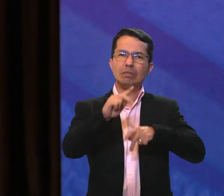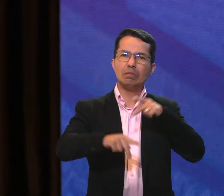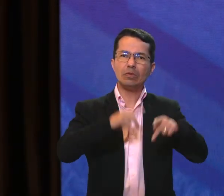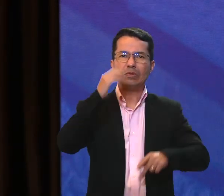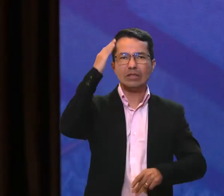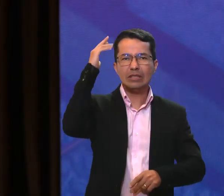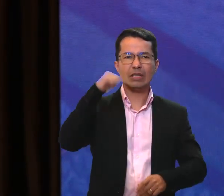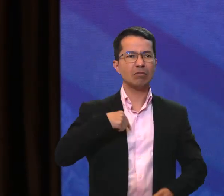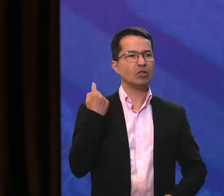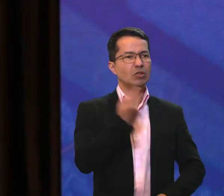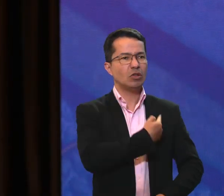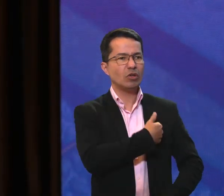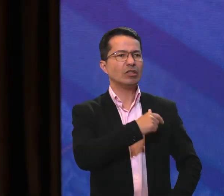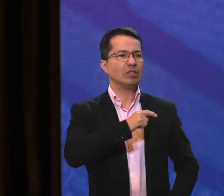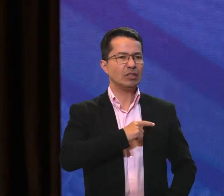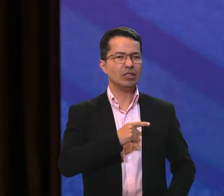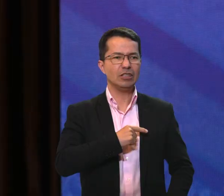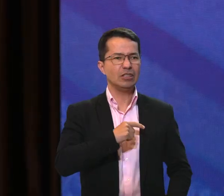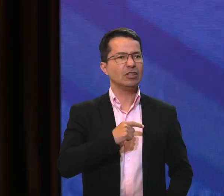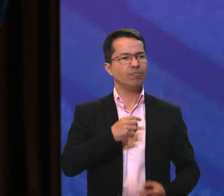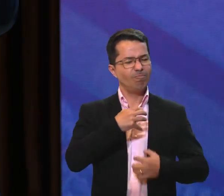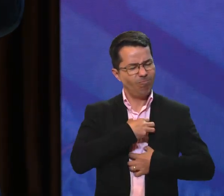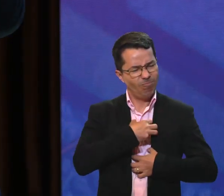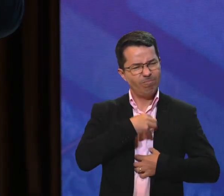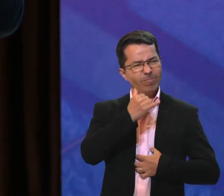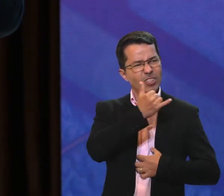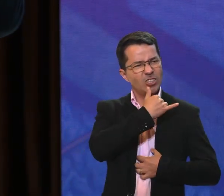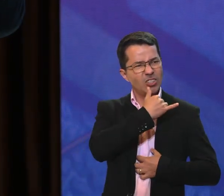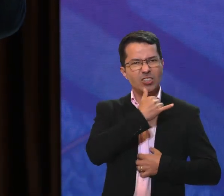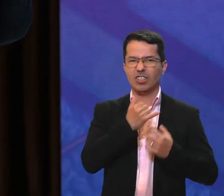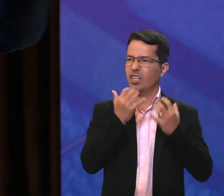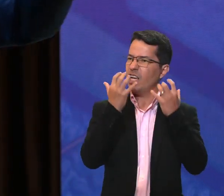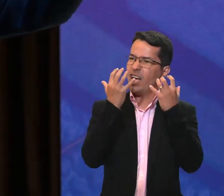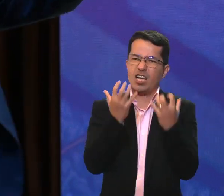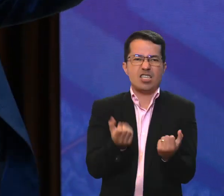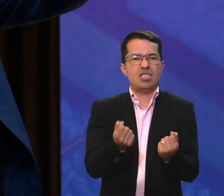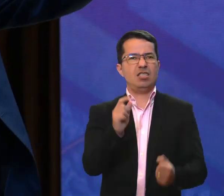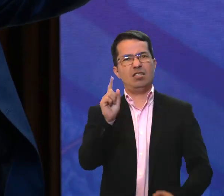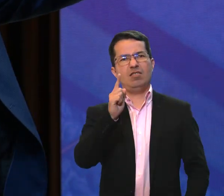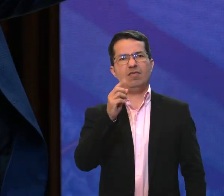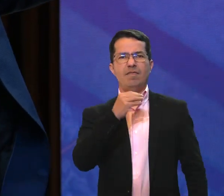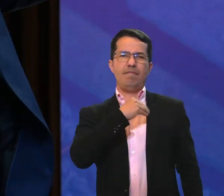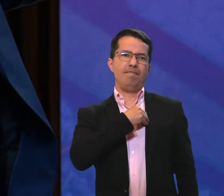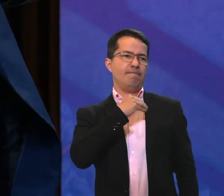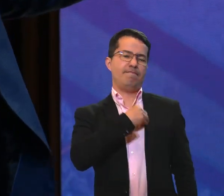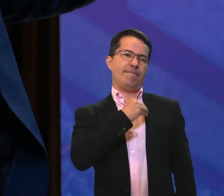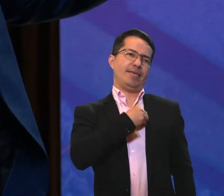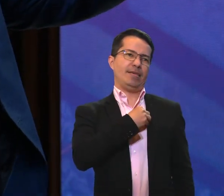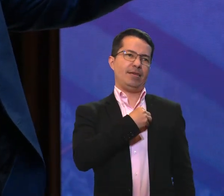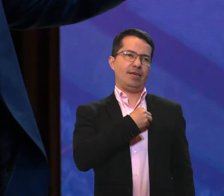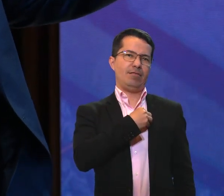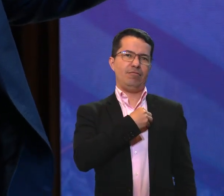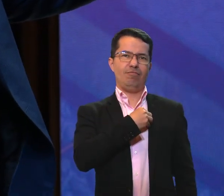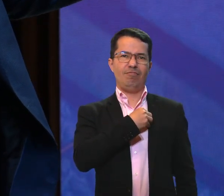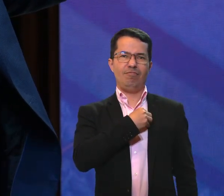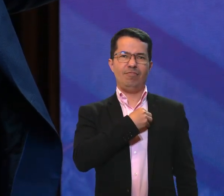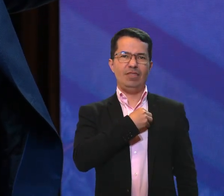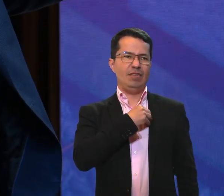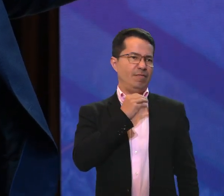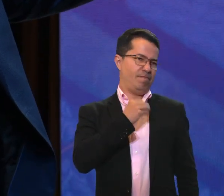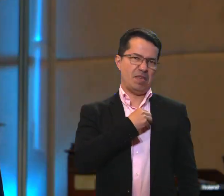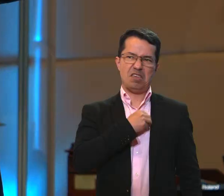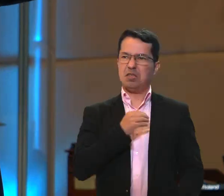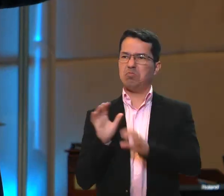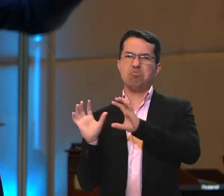enlutados, porque não concordamos com o pecado sendo institucionalizado no